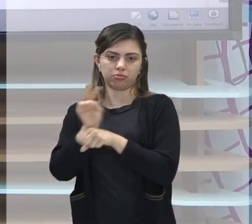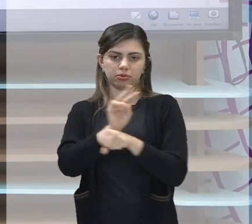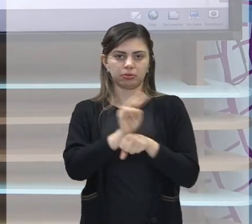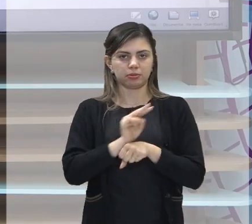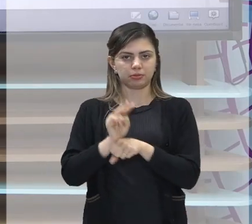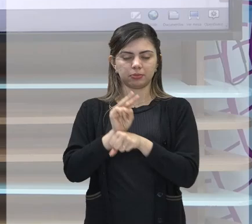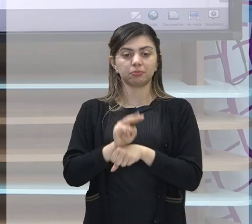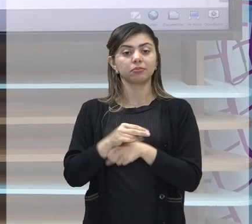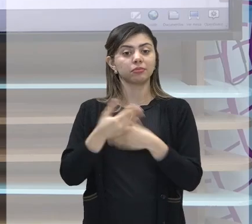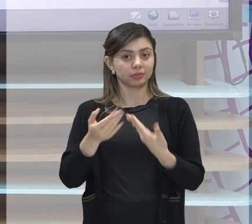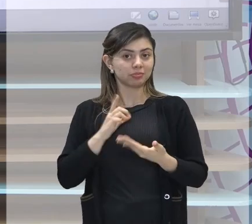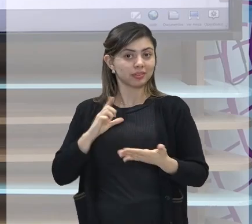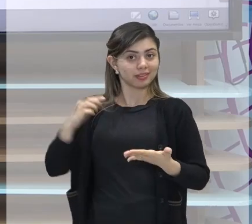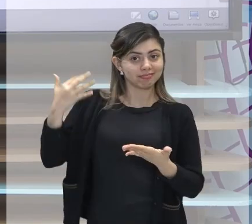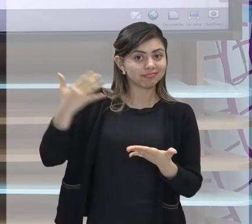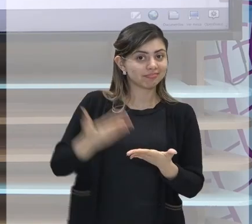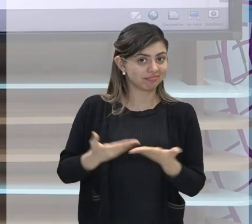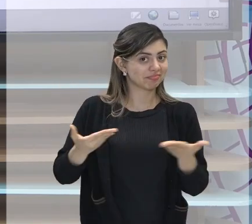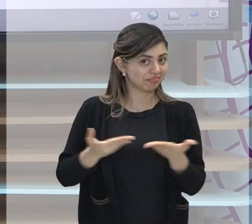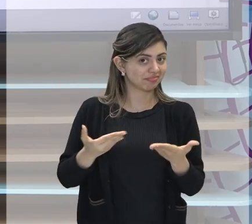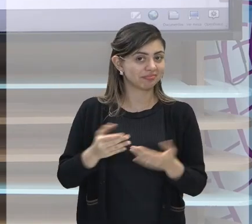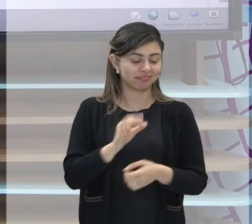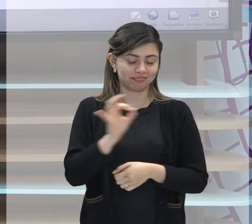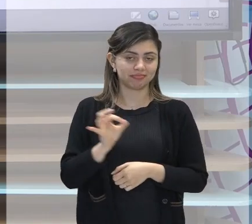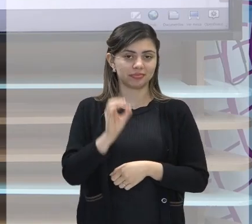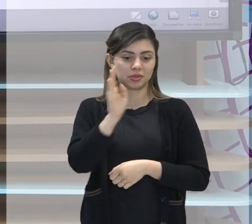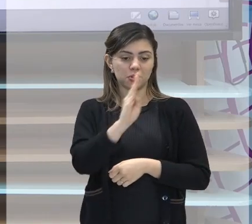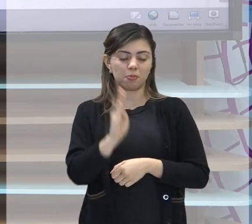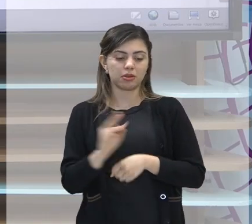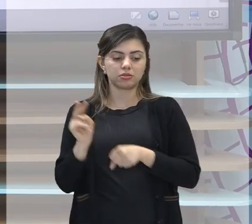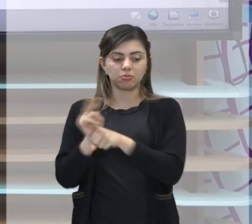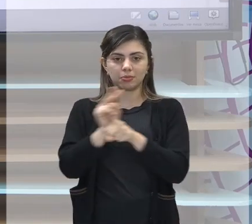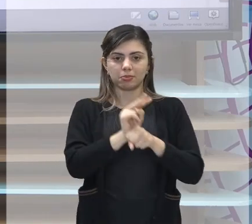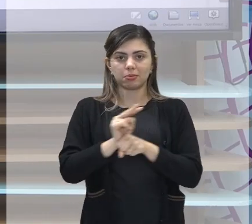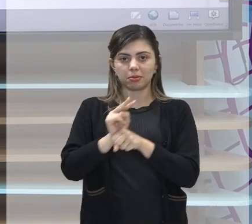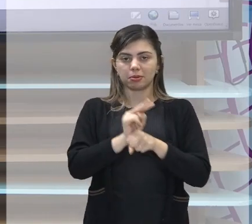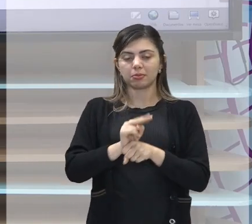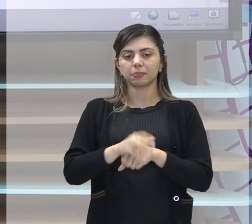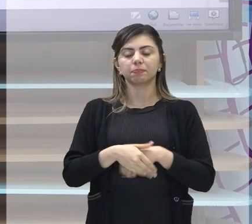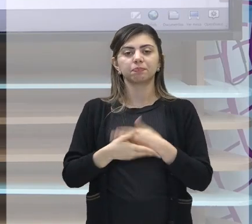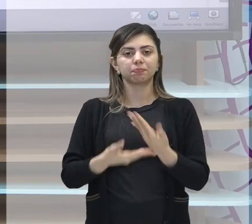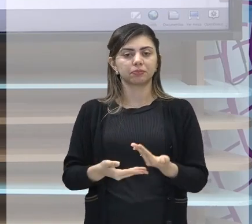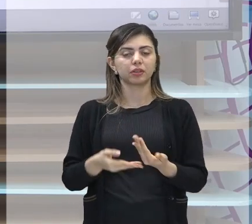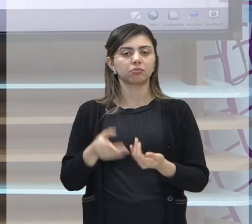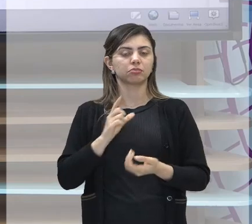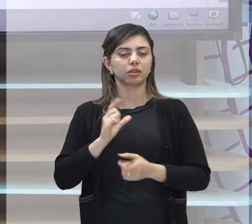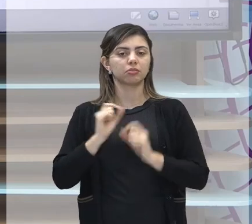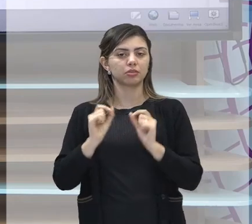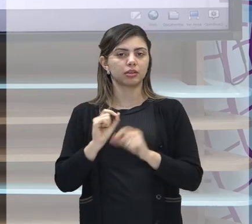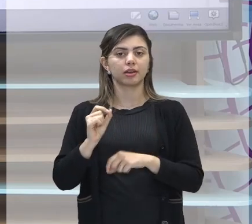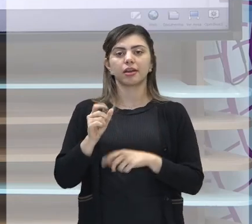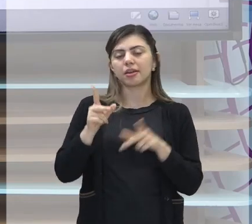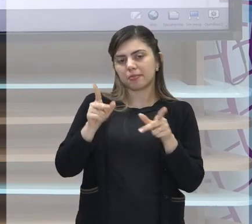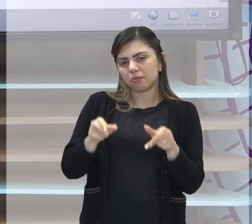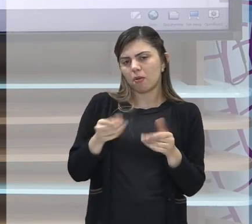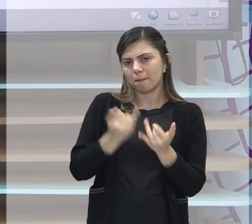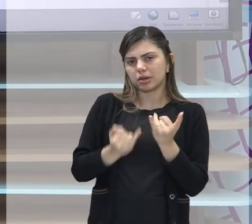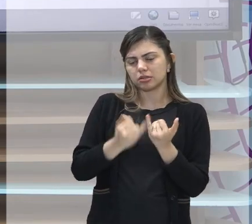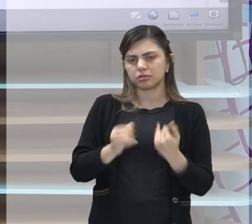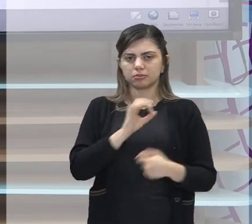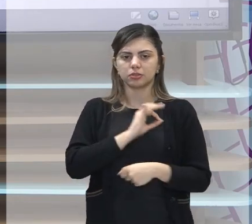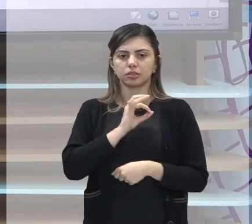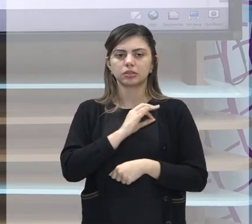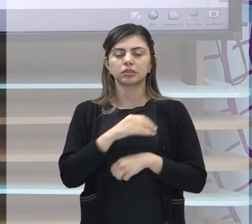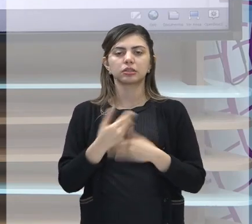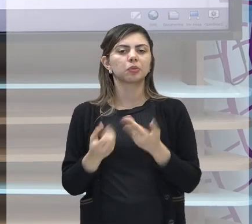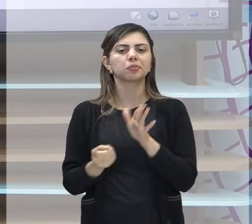inclusive existe até hoje a Guarda Nacional. A Guarda Nacional, ela vai ser criada